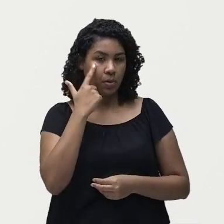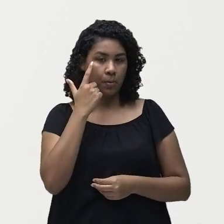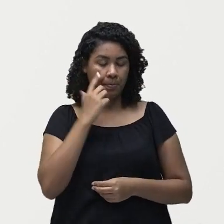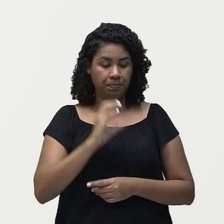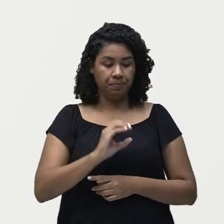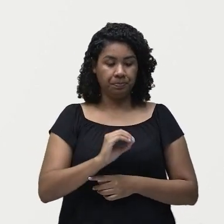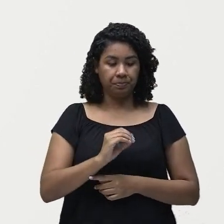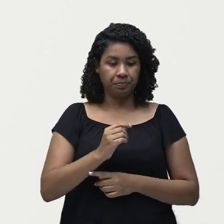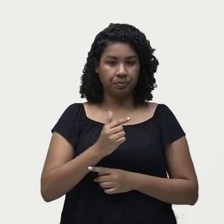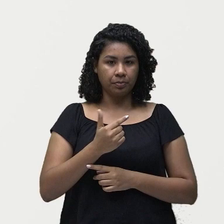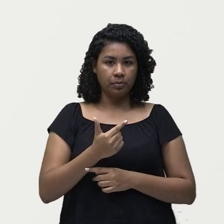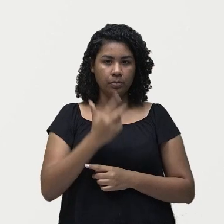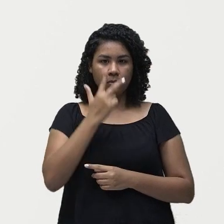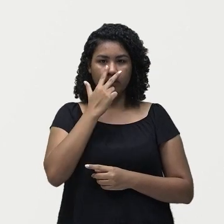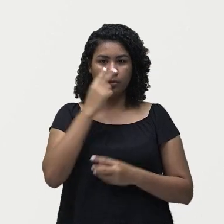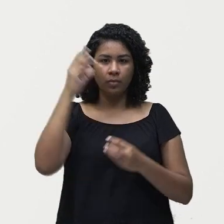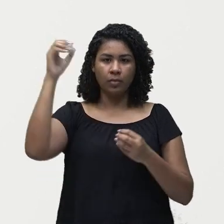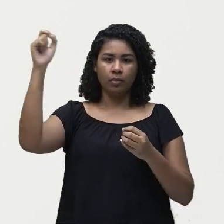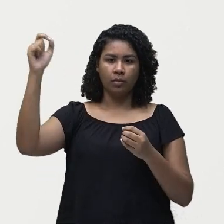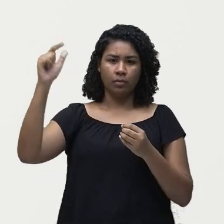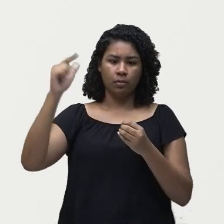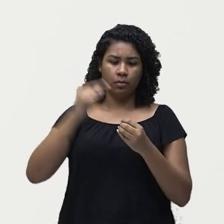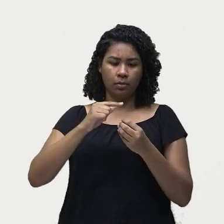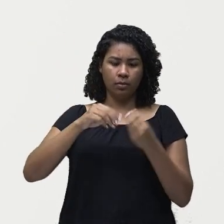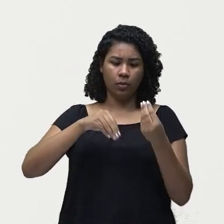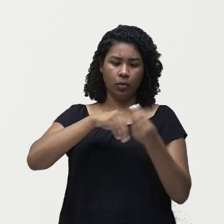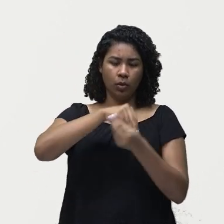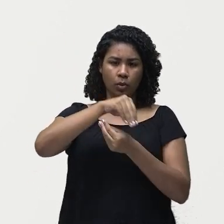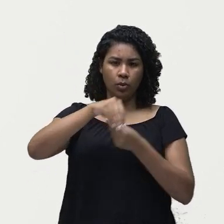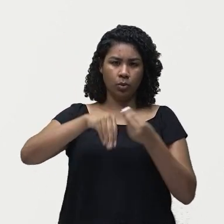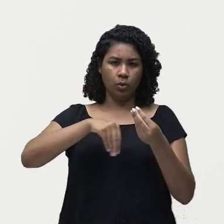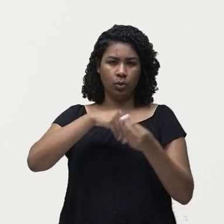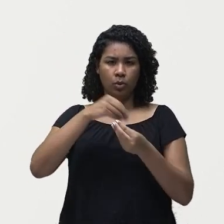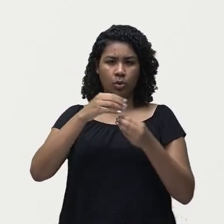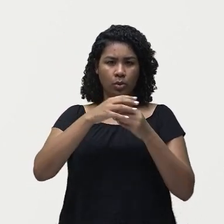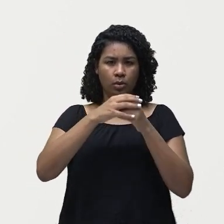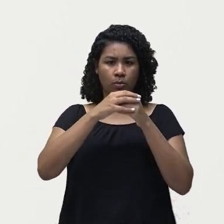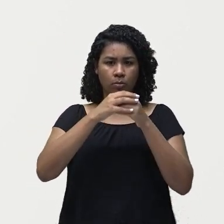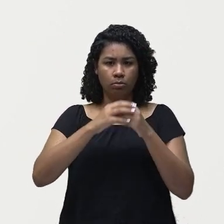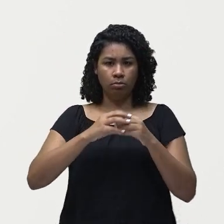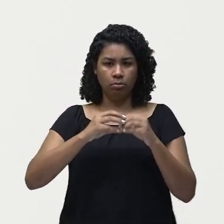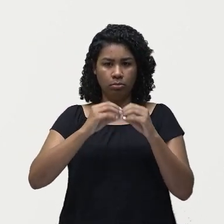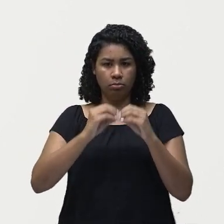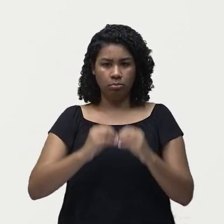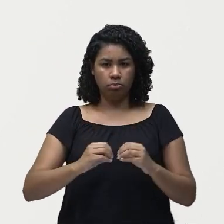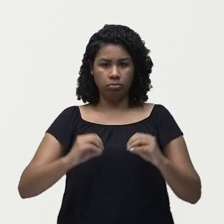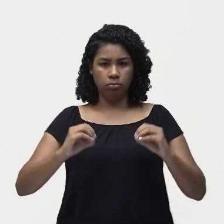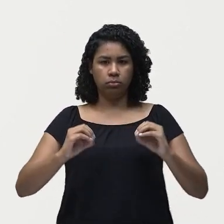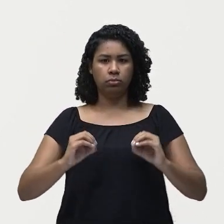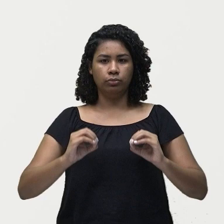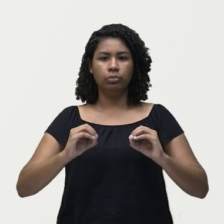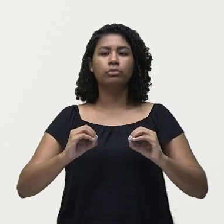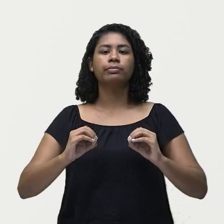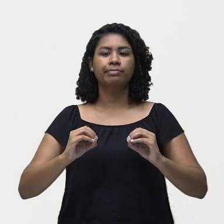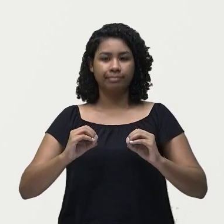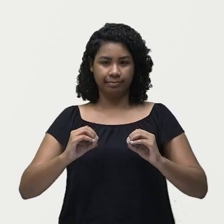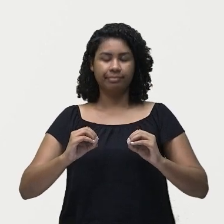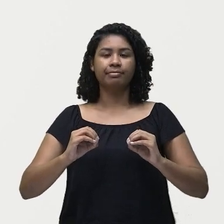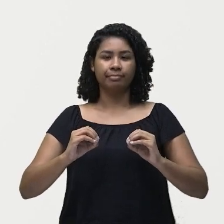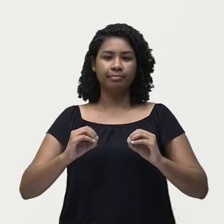oxigênio, ela é dividida pela descarga elétrica. A gente tem a representação aqui da descarga